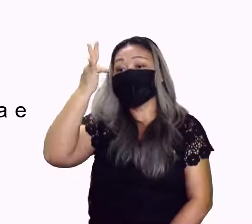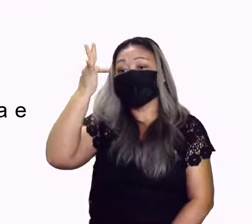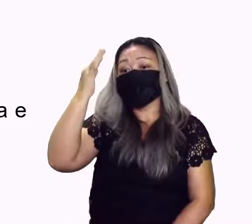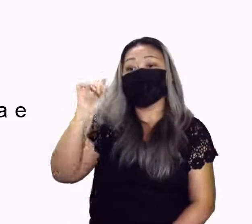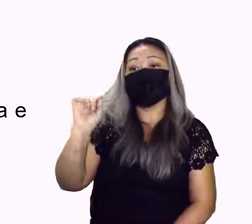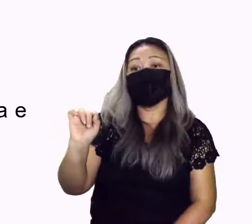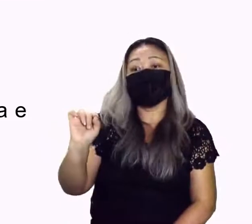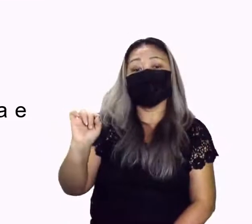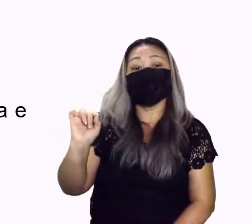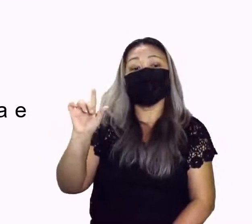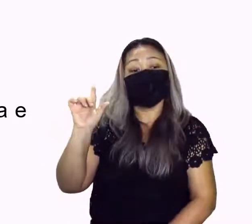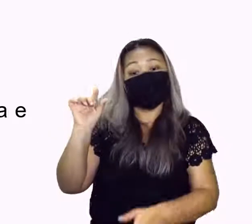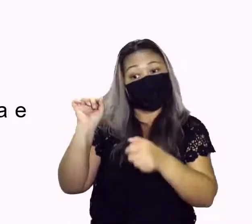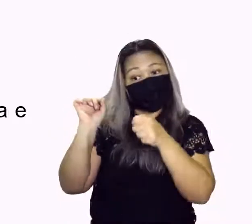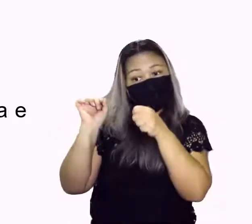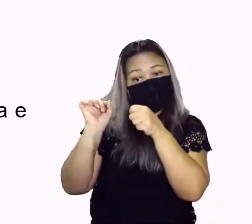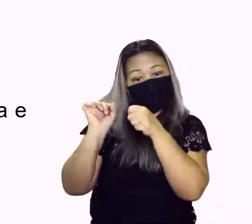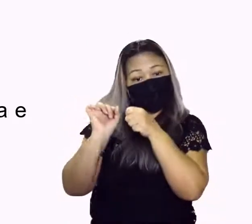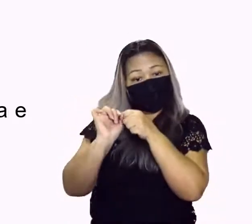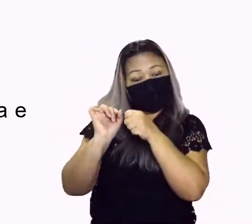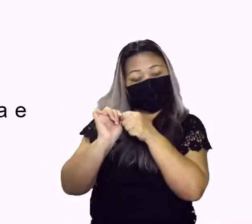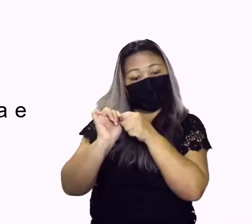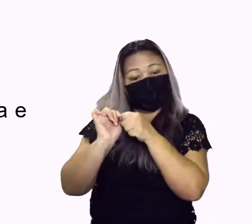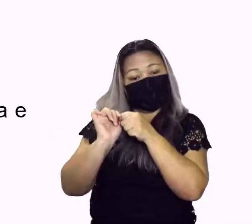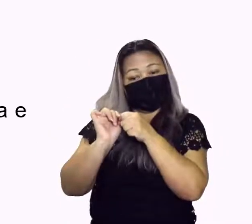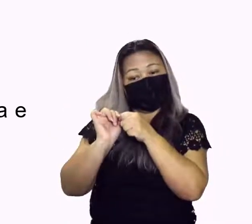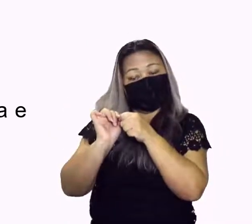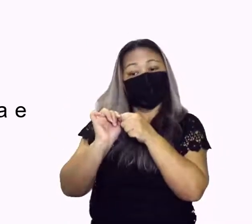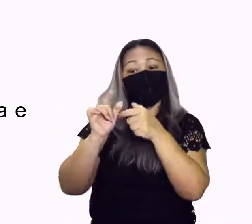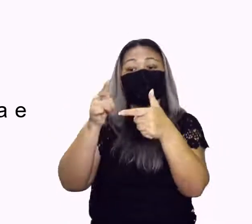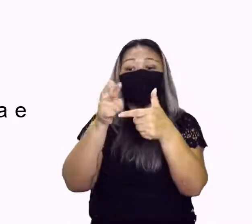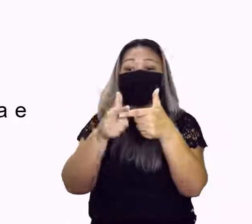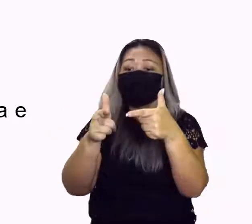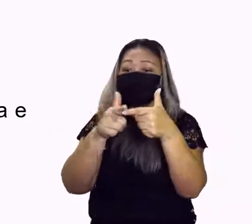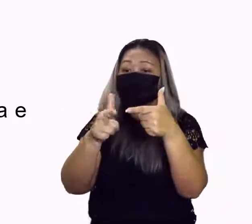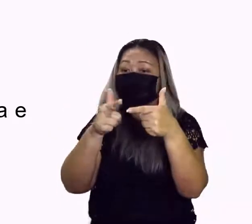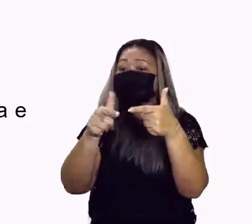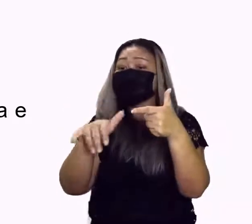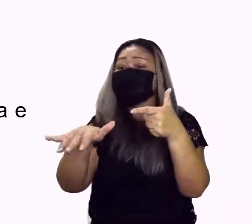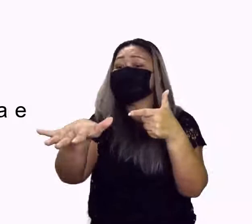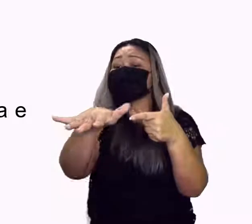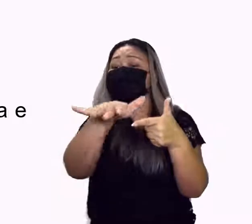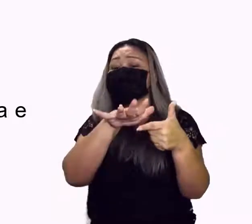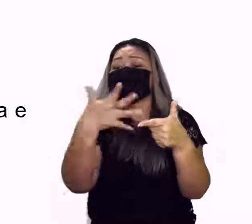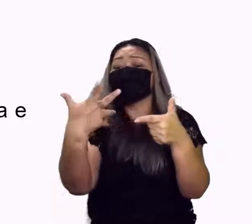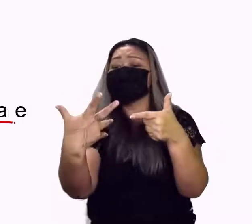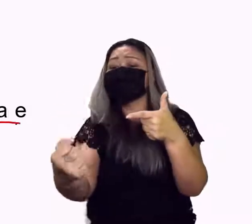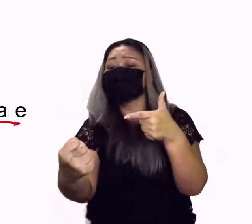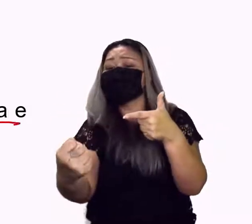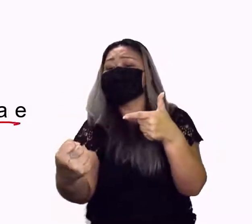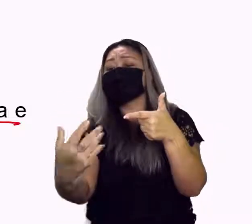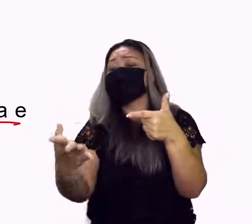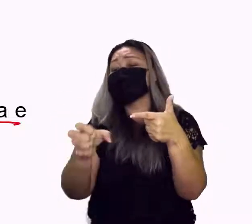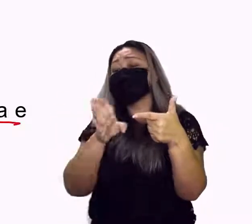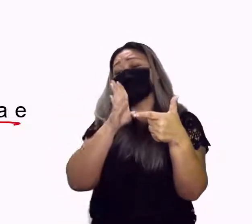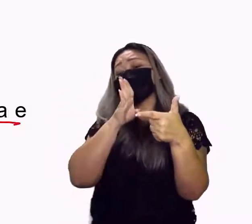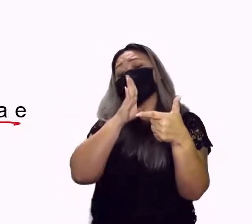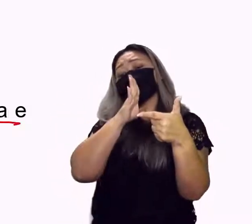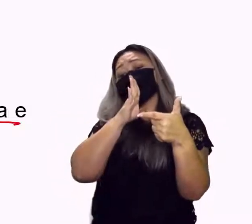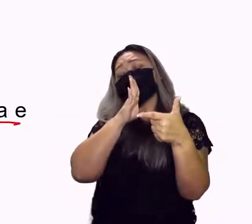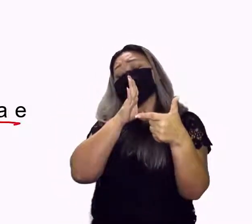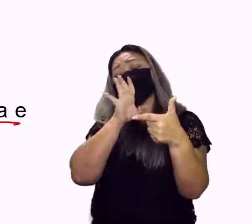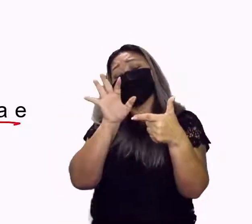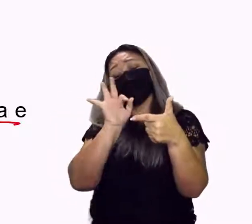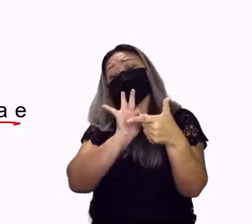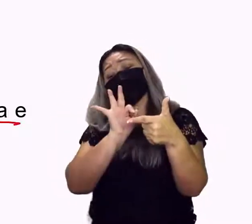Filosofar é a ação da filosofia, tá? É problematizar, não aceitando passiva e